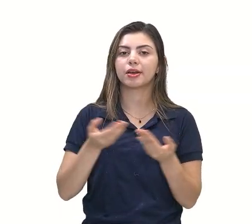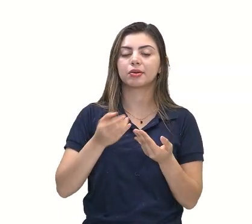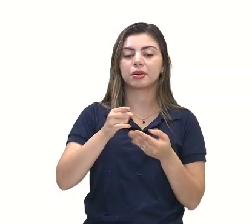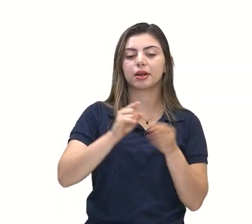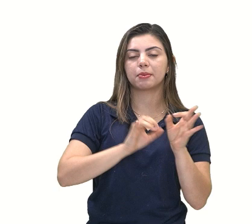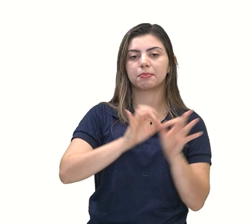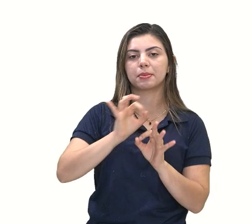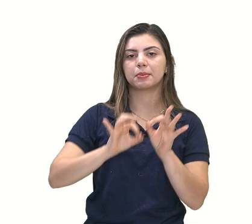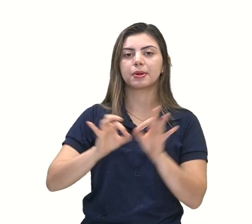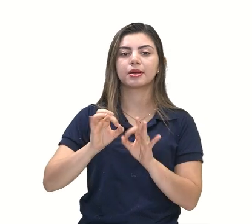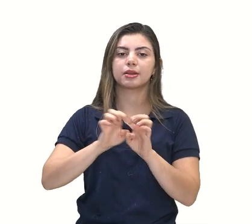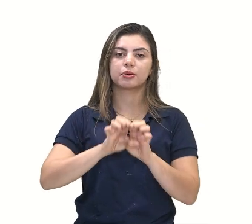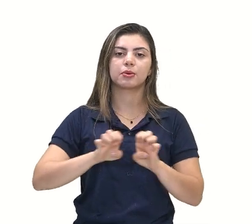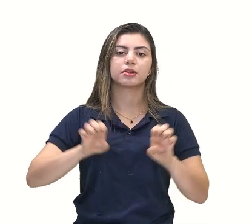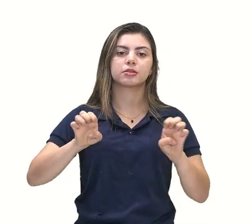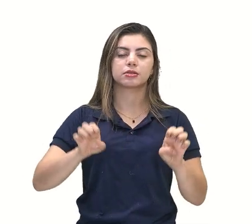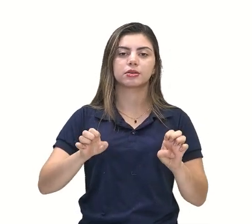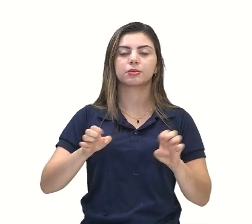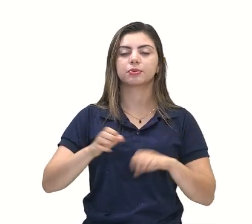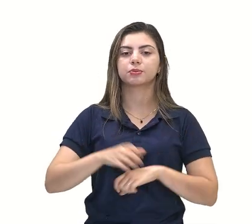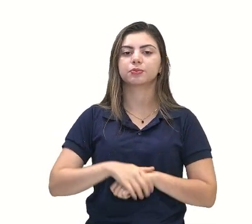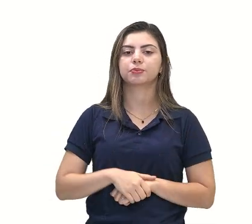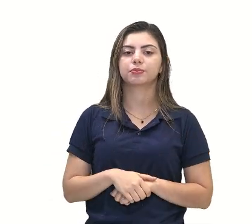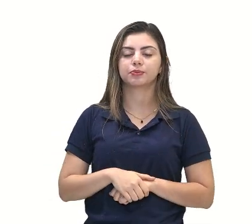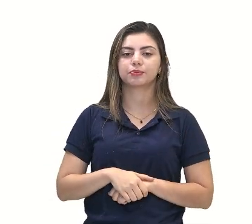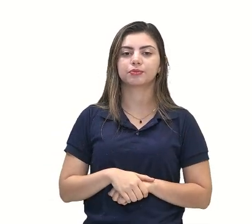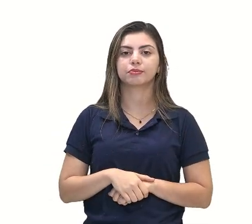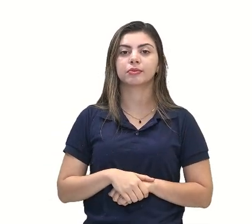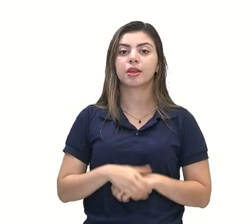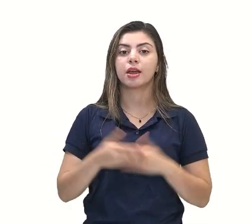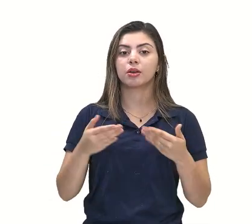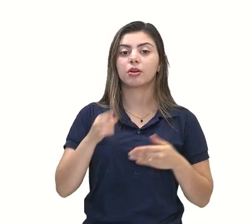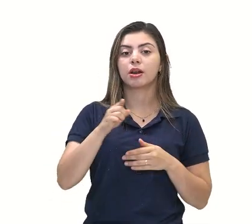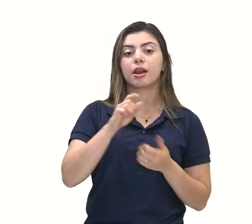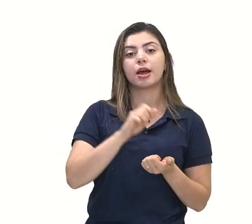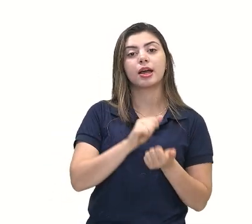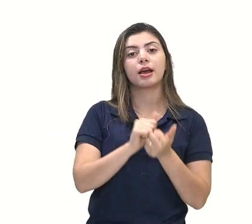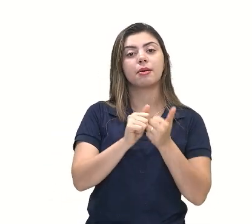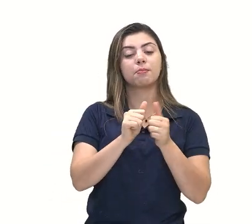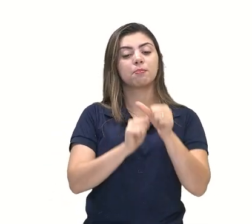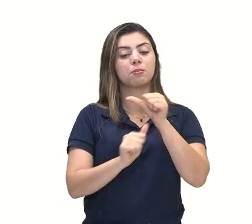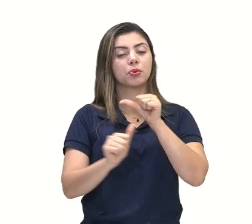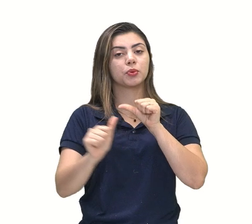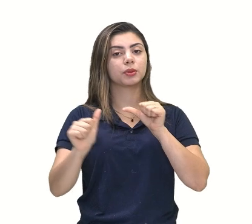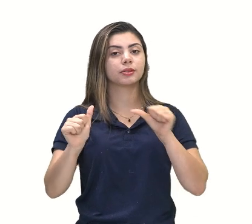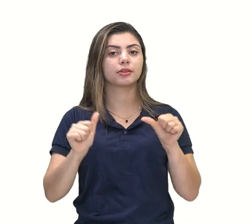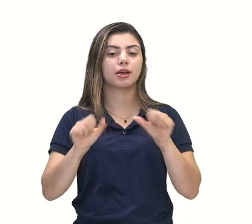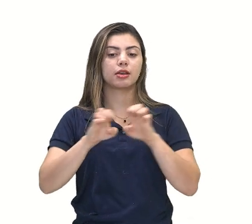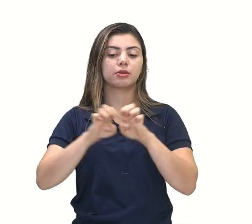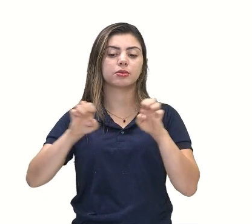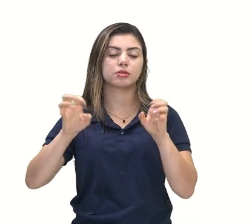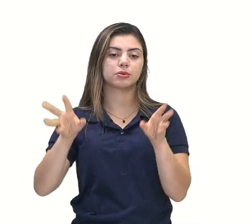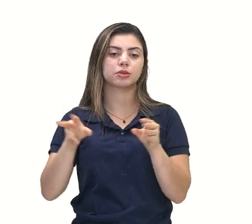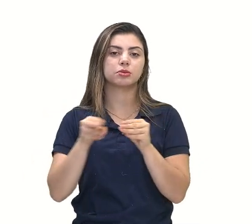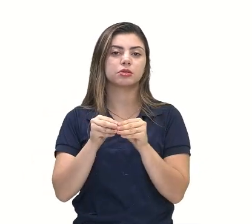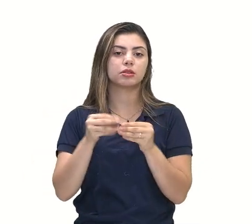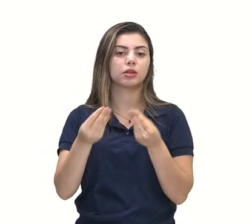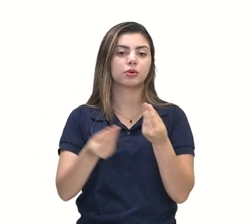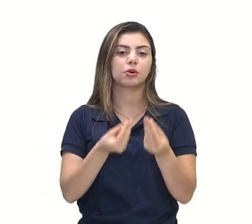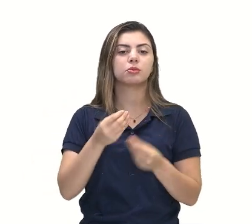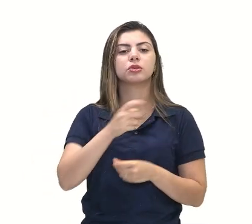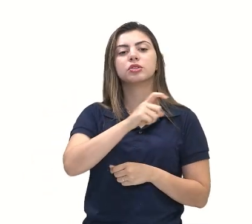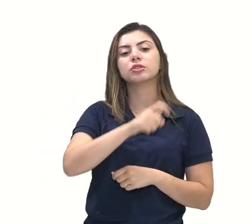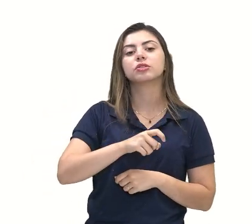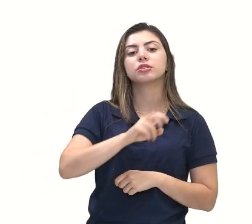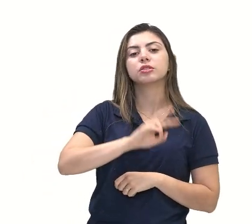reescrever essa equação geral aqui numa equação reduzida. Então, quem é x ao quadrado